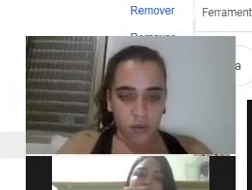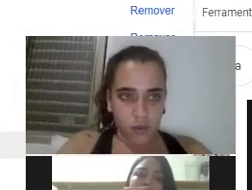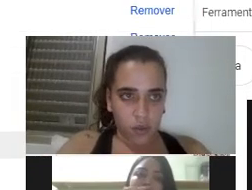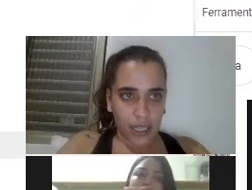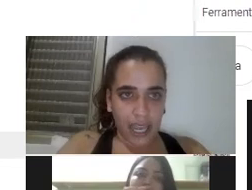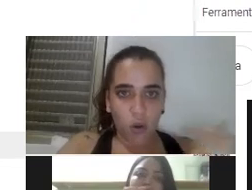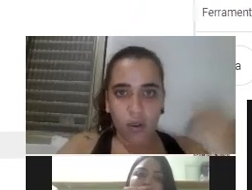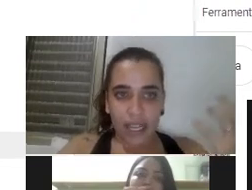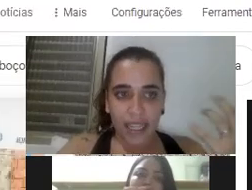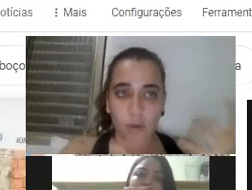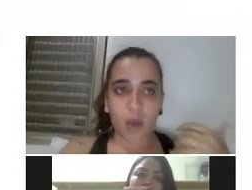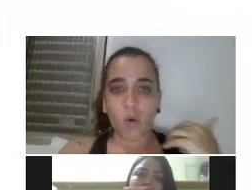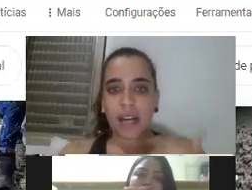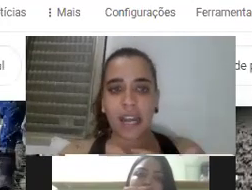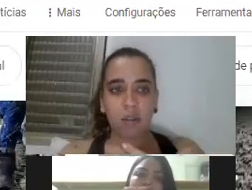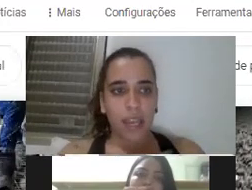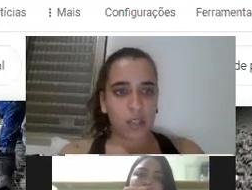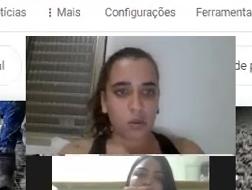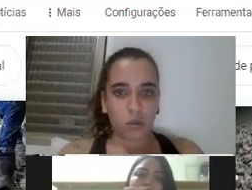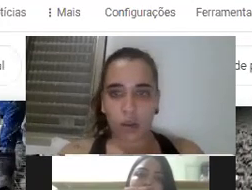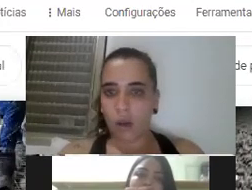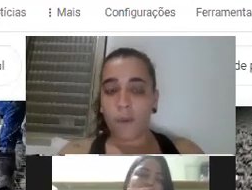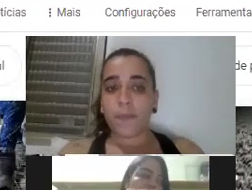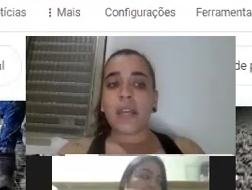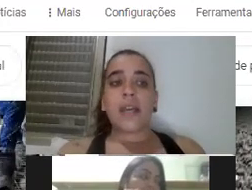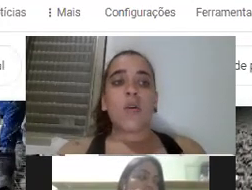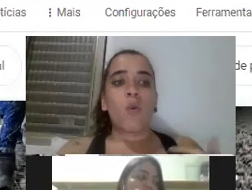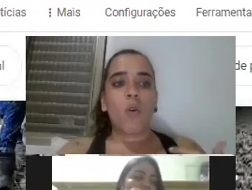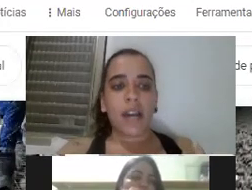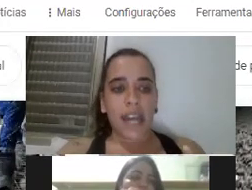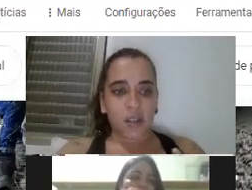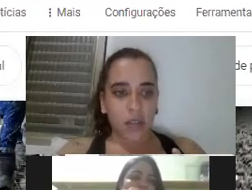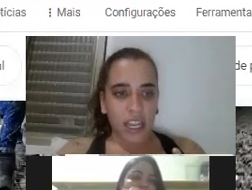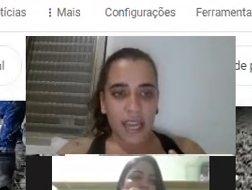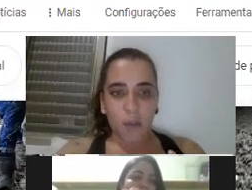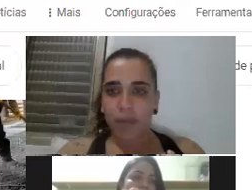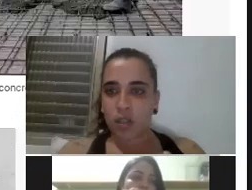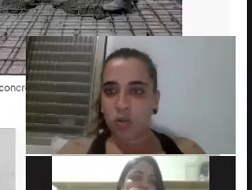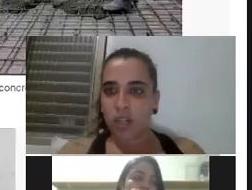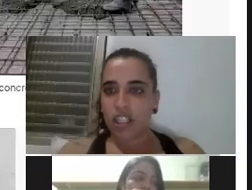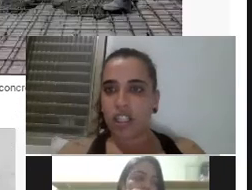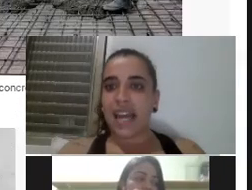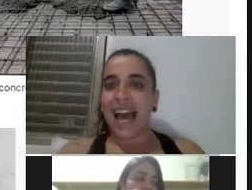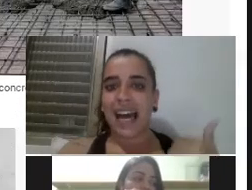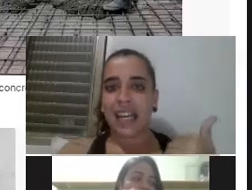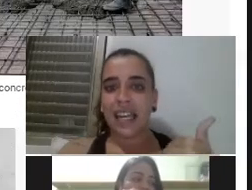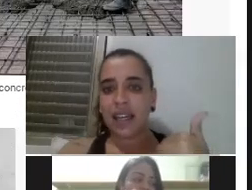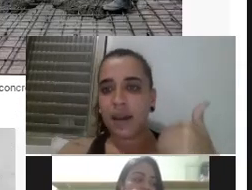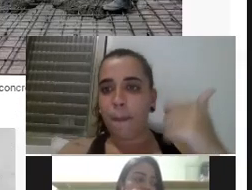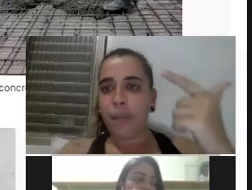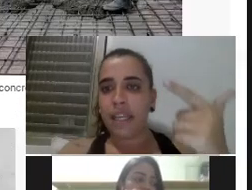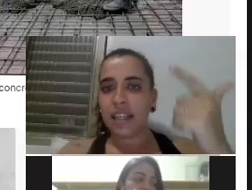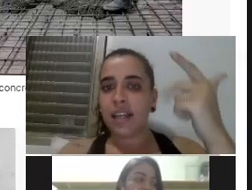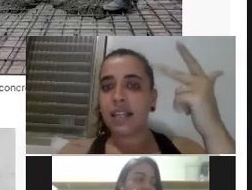concreto, o que é concreto? Aí, quando é concreto, é estrutural. O concreto, ele é uma mistura de